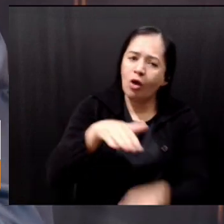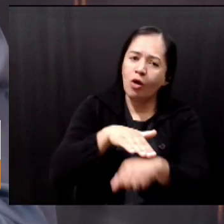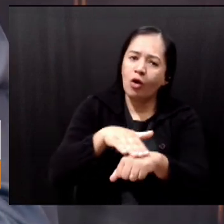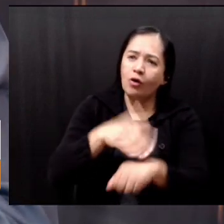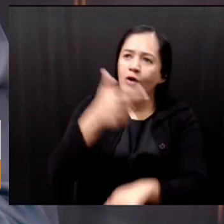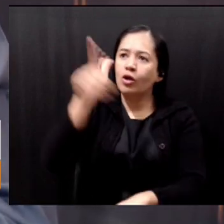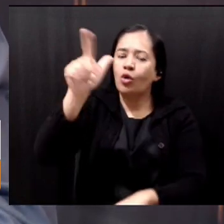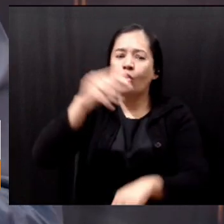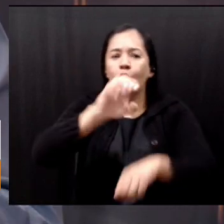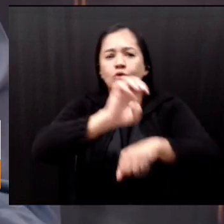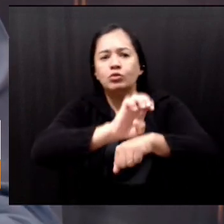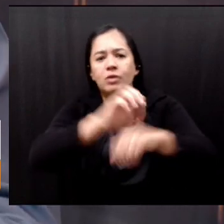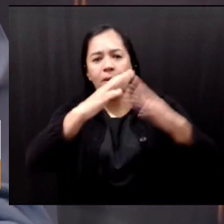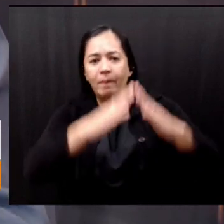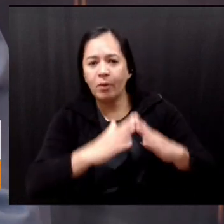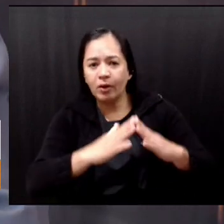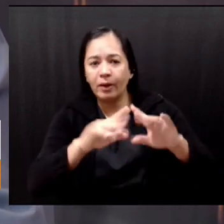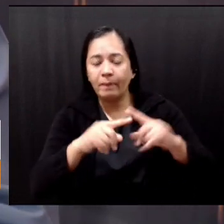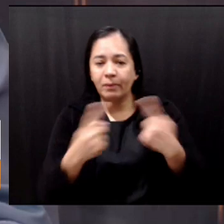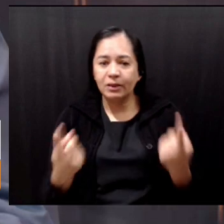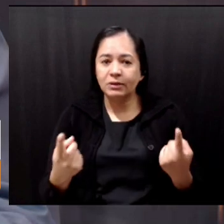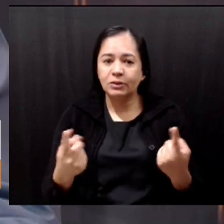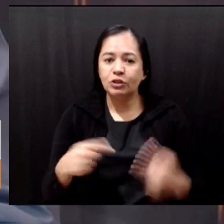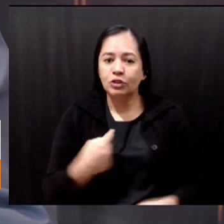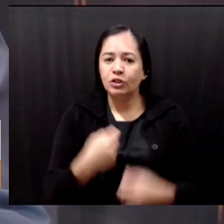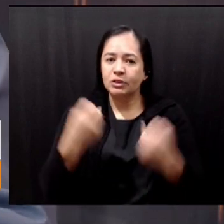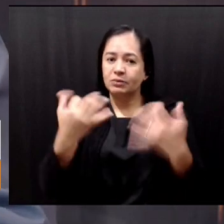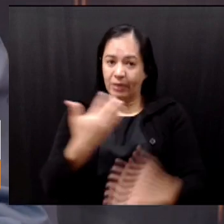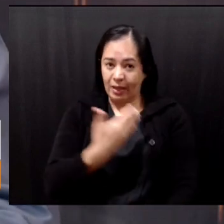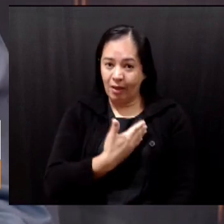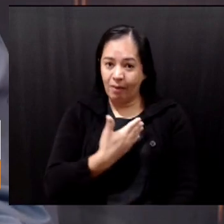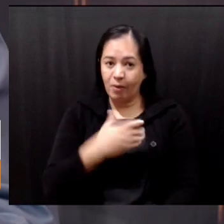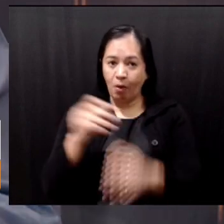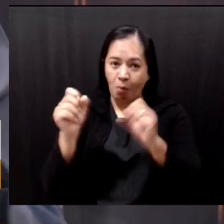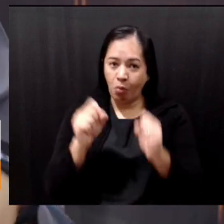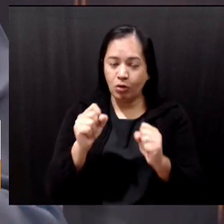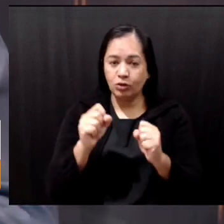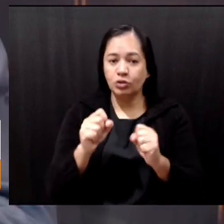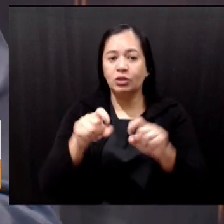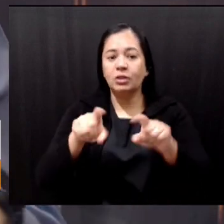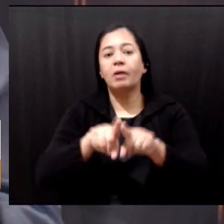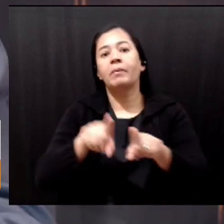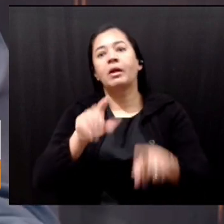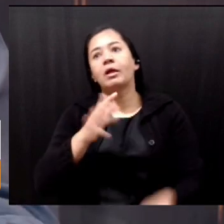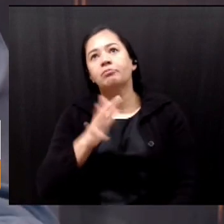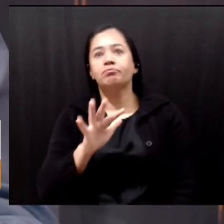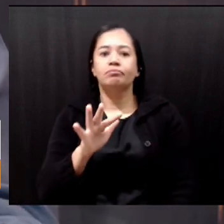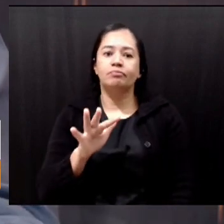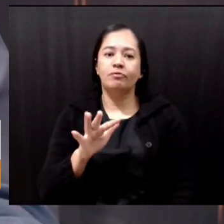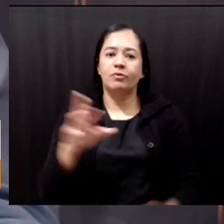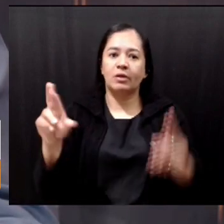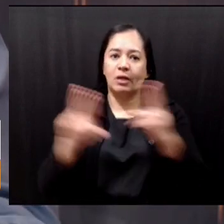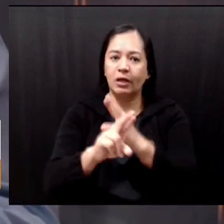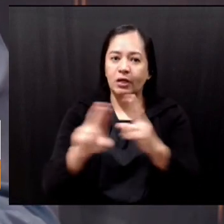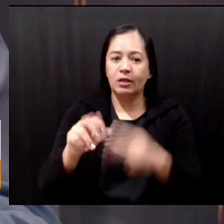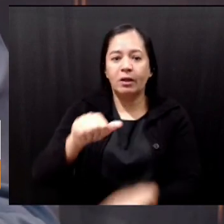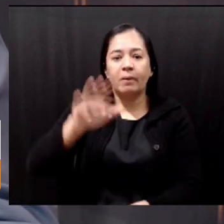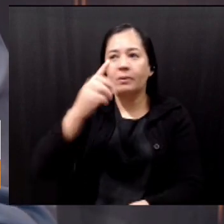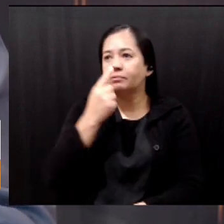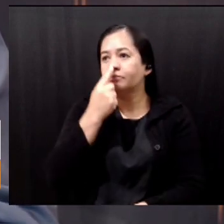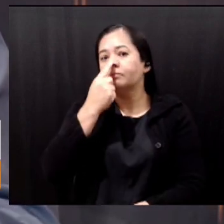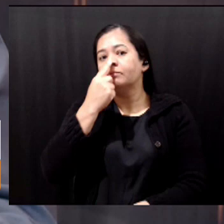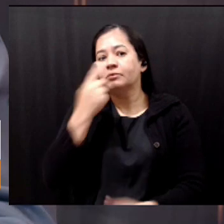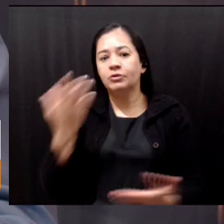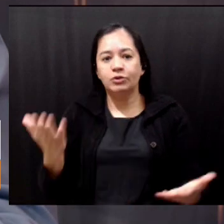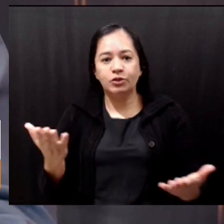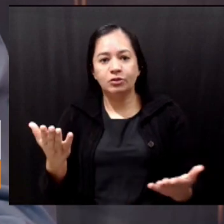lugar, né, e quando a gente fala amigo, a gente pode estender isso também, às vezes, para relações mais próximas até também, né, não